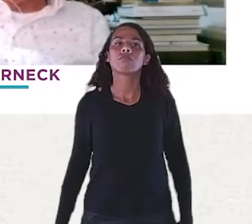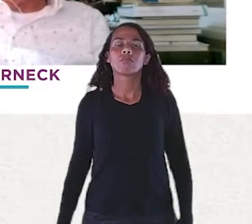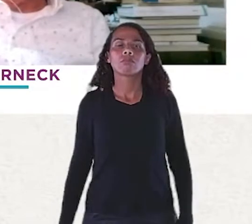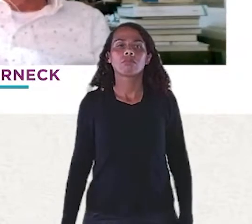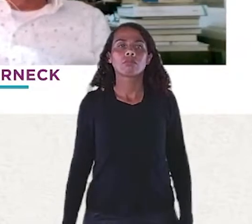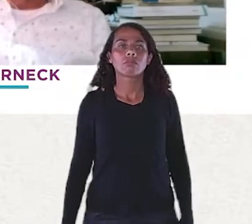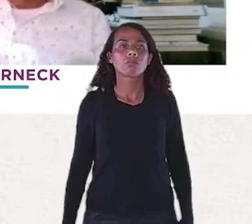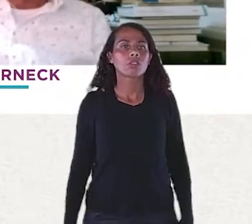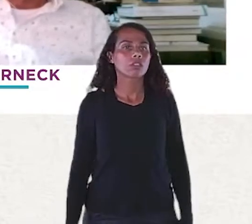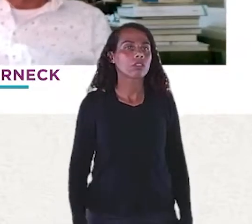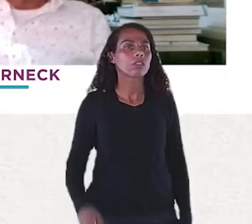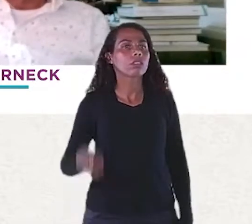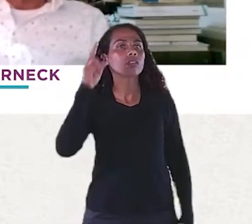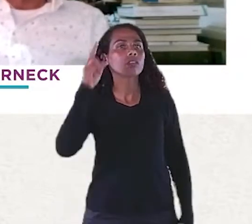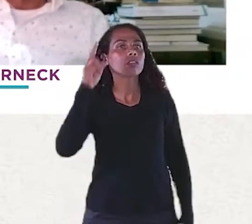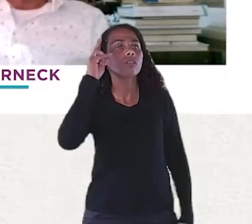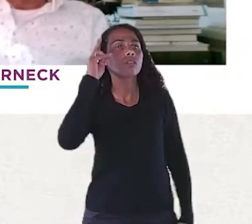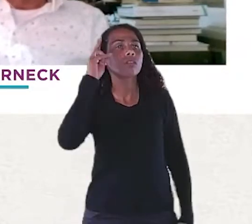no passado.